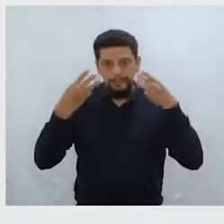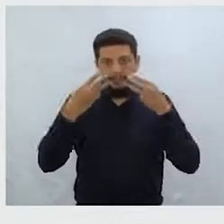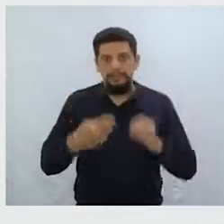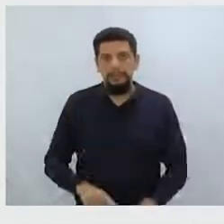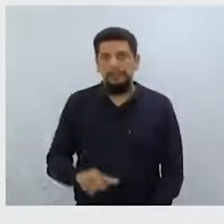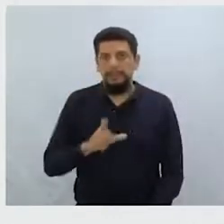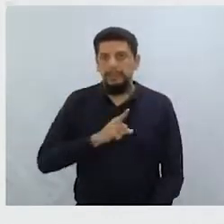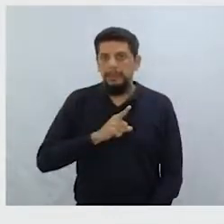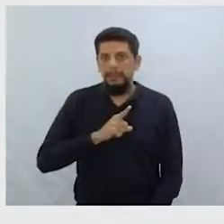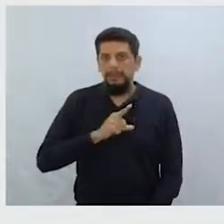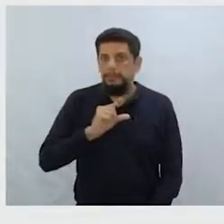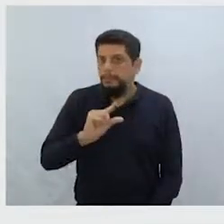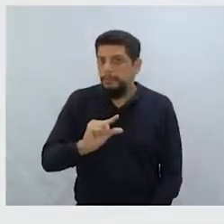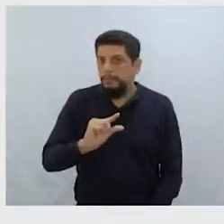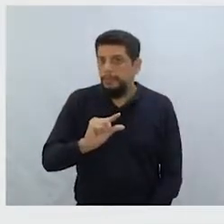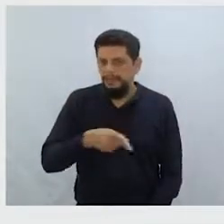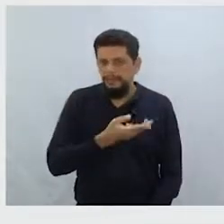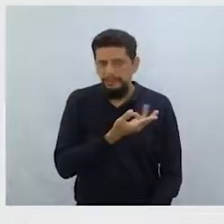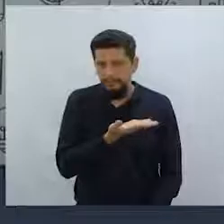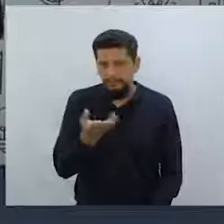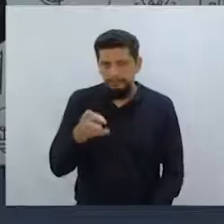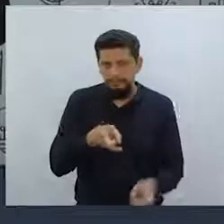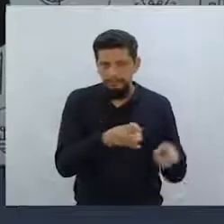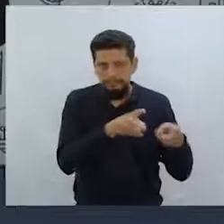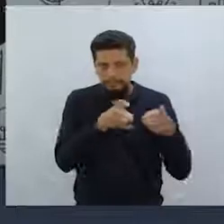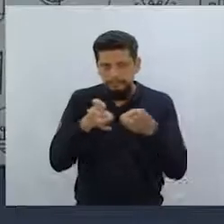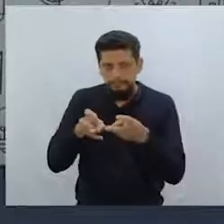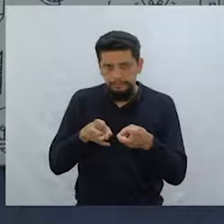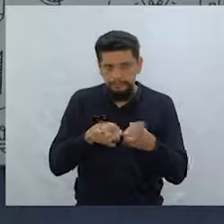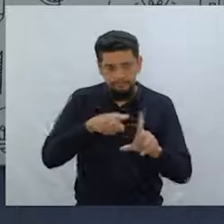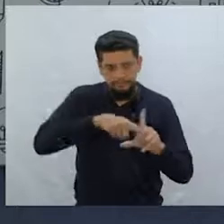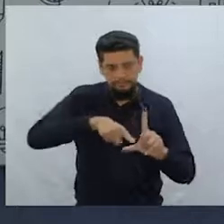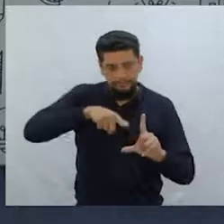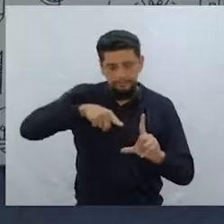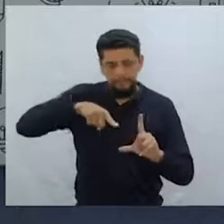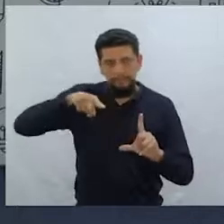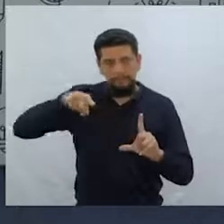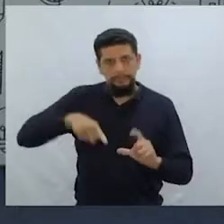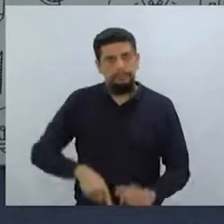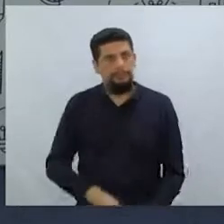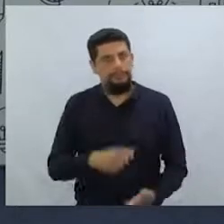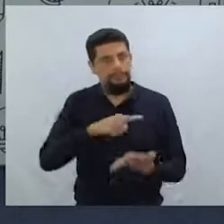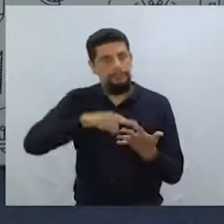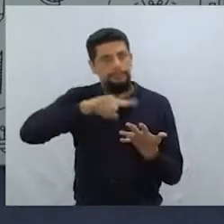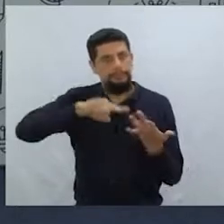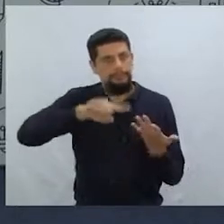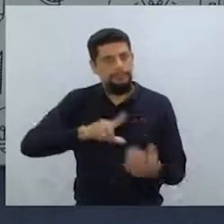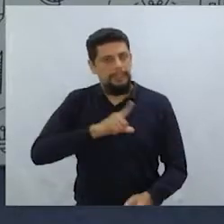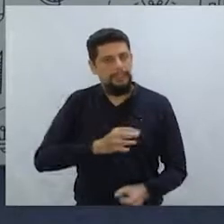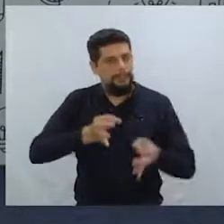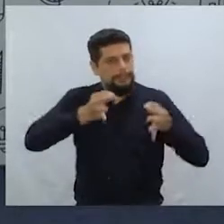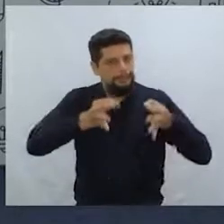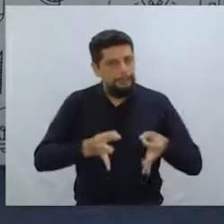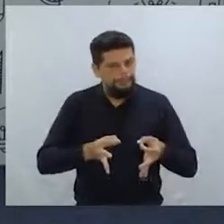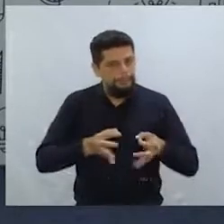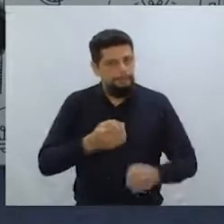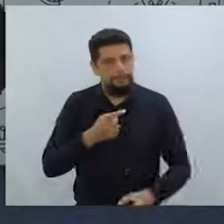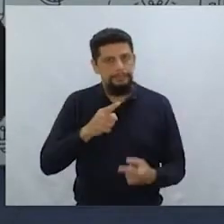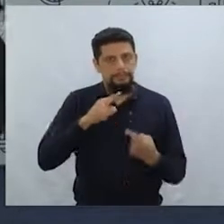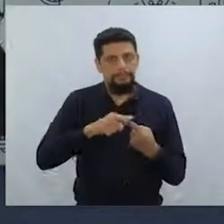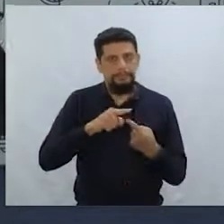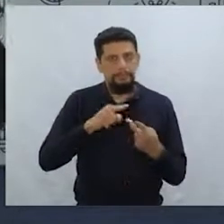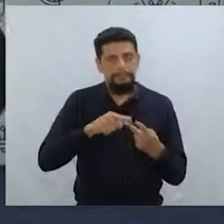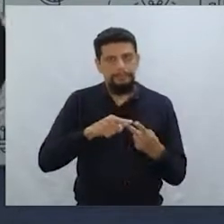O gato apareceu menos vezes. Vocês conseguem observar aqui no nosso gráfico? Vamos contar para a gente ter a